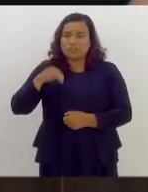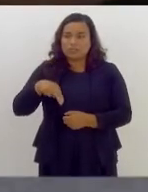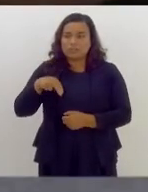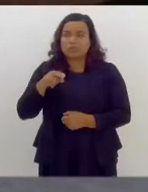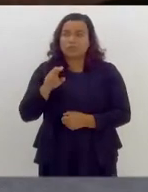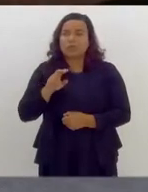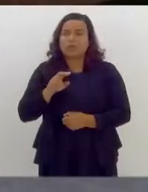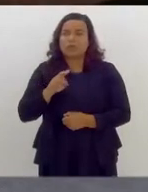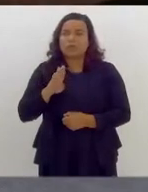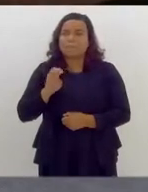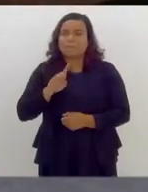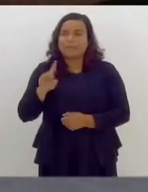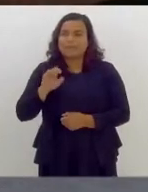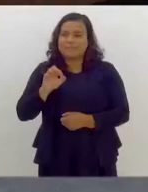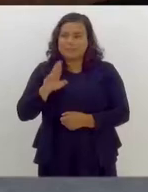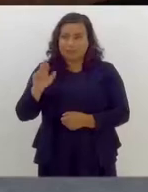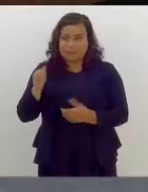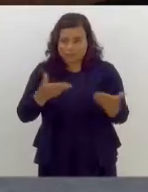lá?